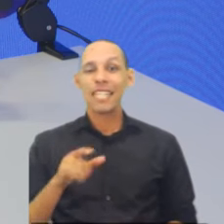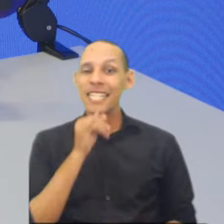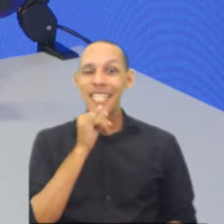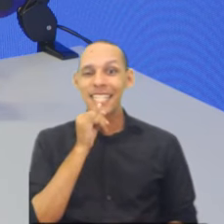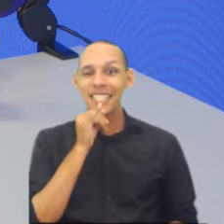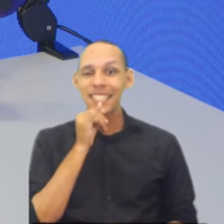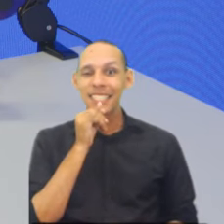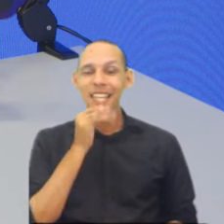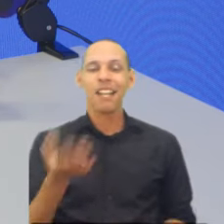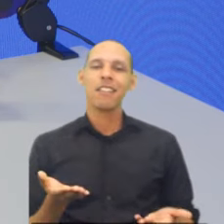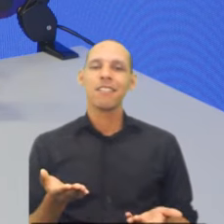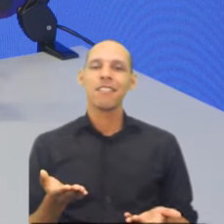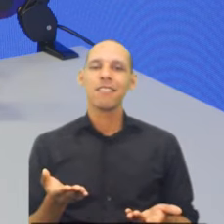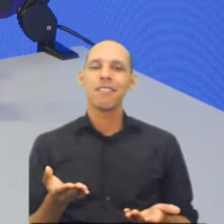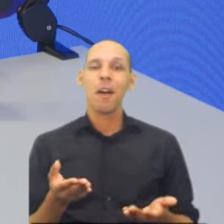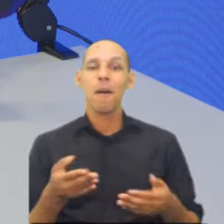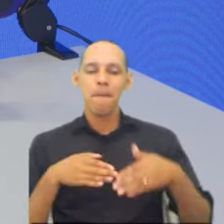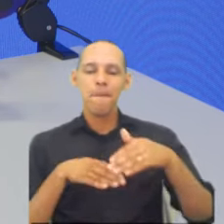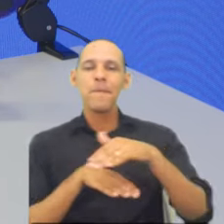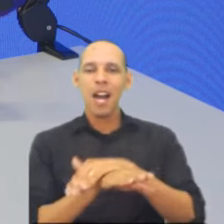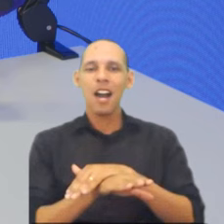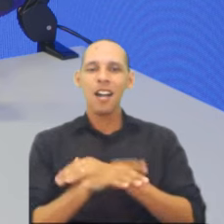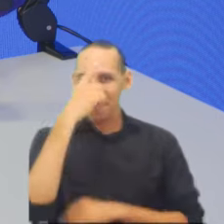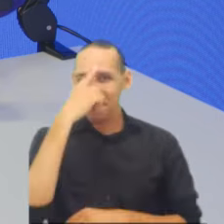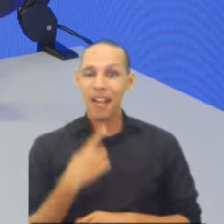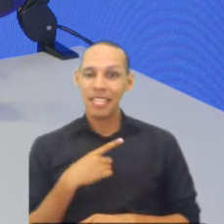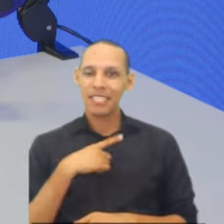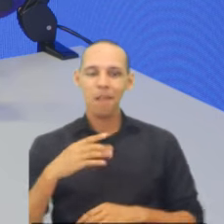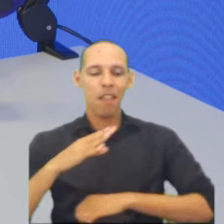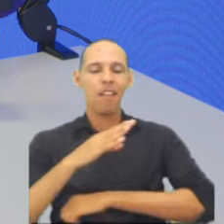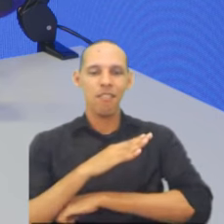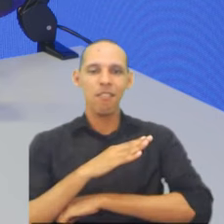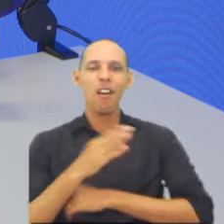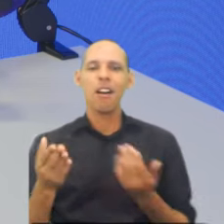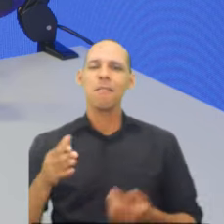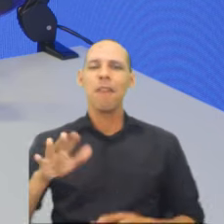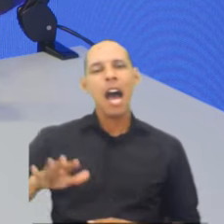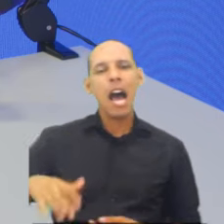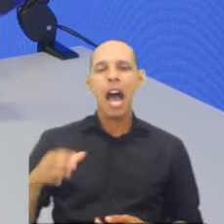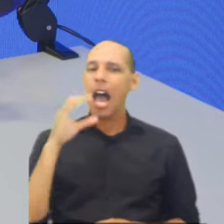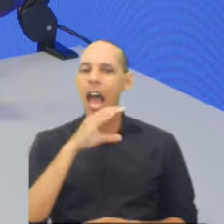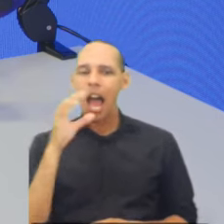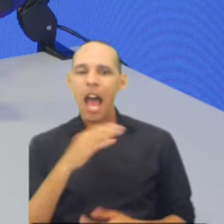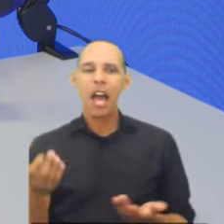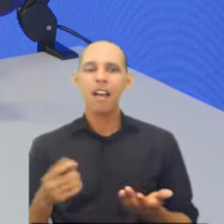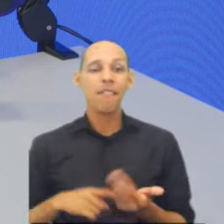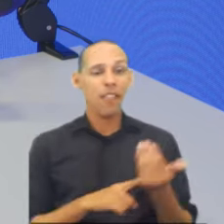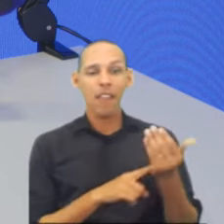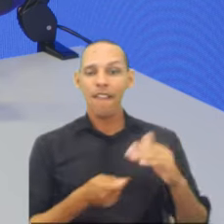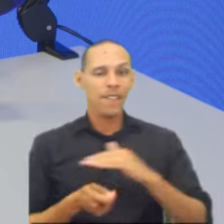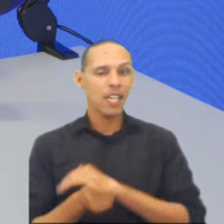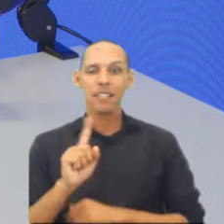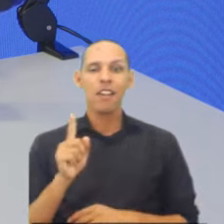banco de imagens um monte de banco de imagens ele usa uma plataforma pré-existente que é mais barato é mais rápido não investe em em em em